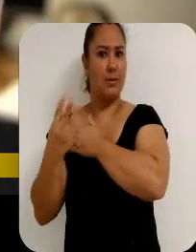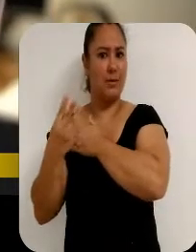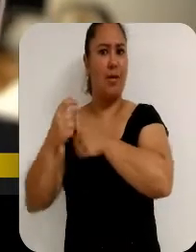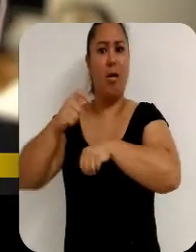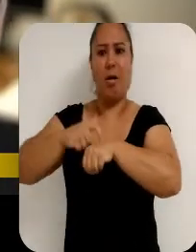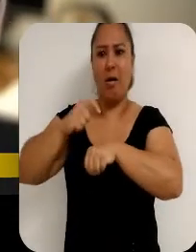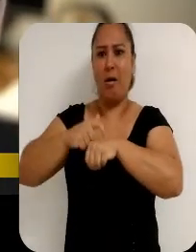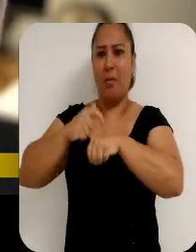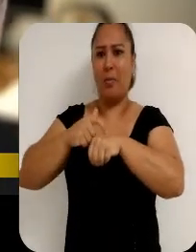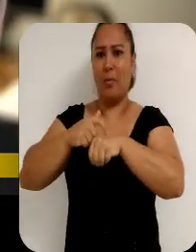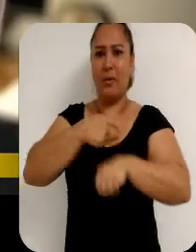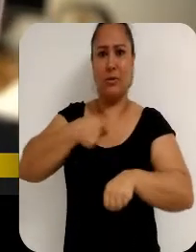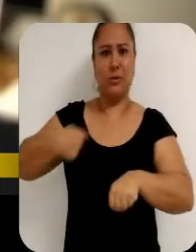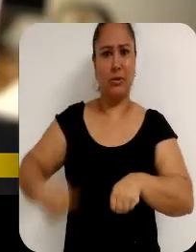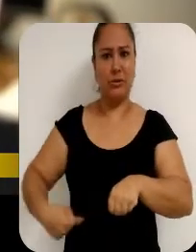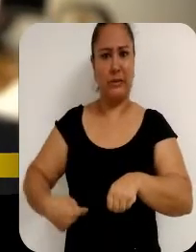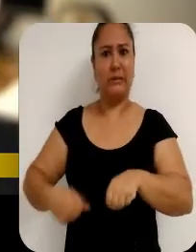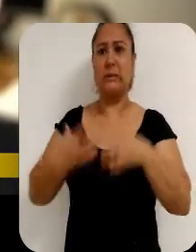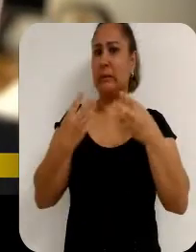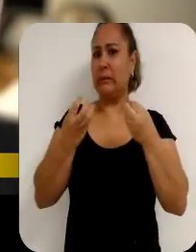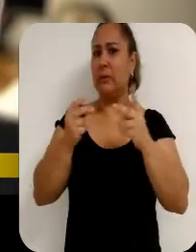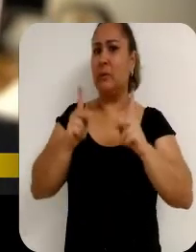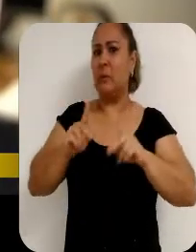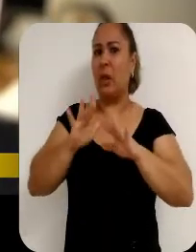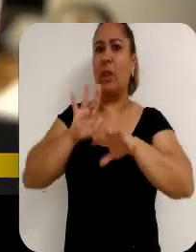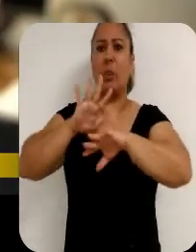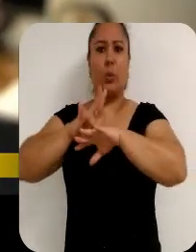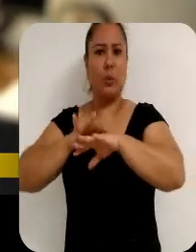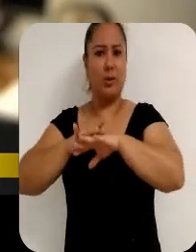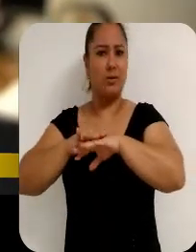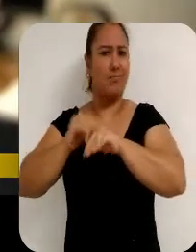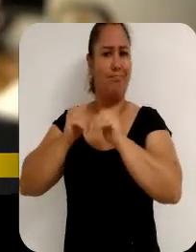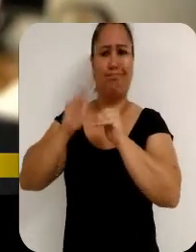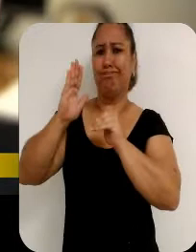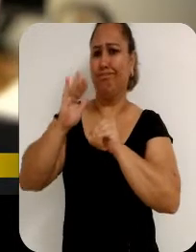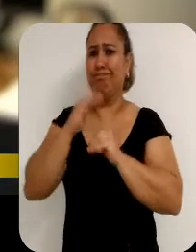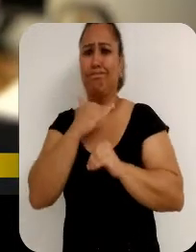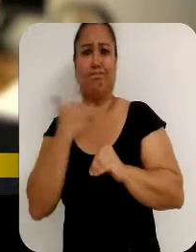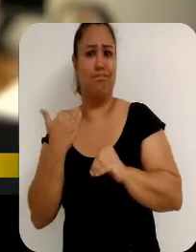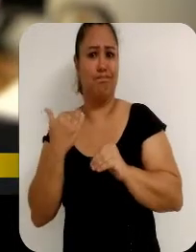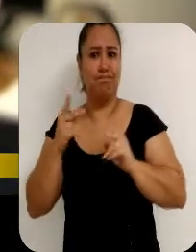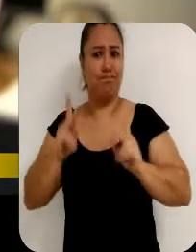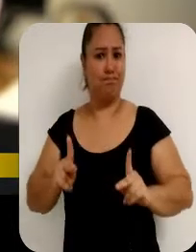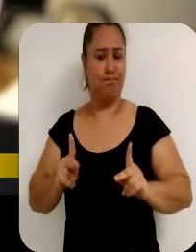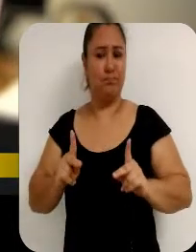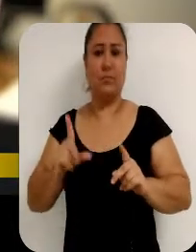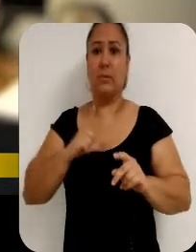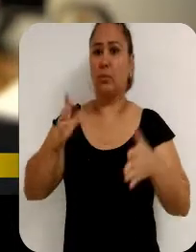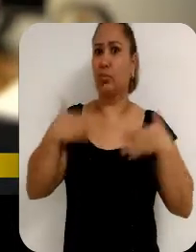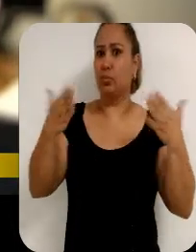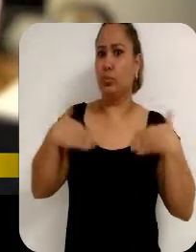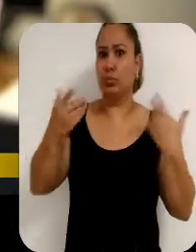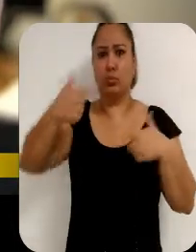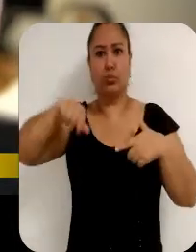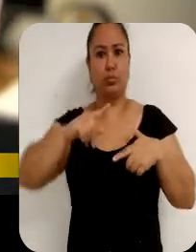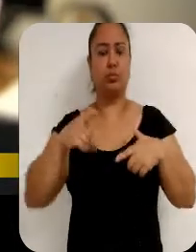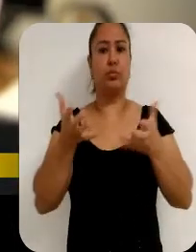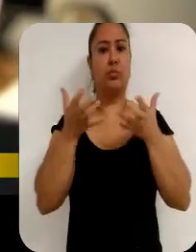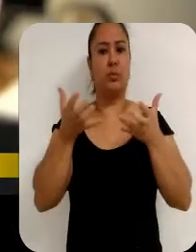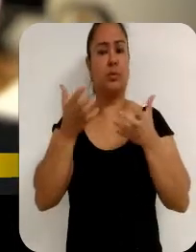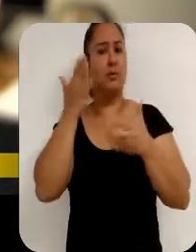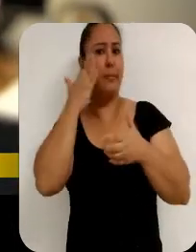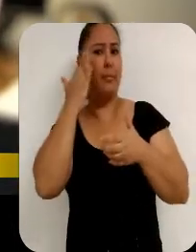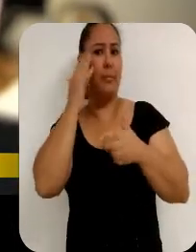infectou milhares de pessoas, matou centenas, mas já foi tão assustadora que a gente queria saber, antever as próximas e saber se isso estava